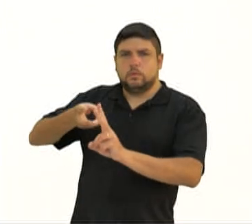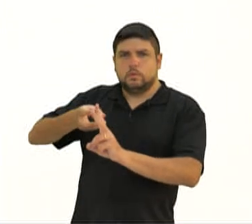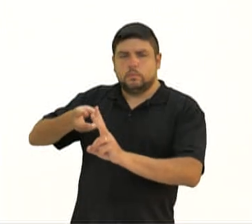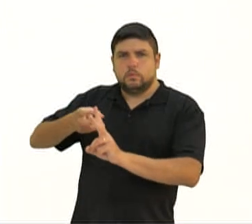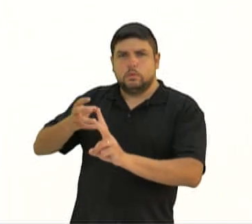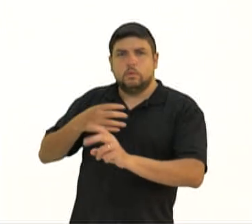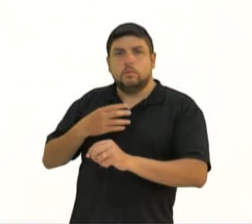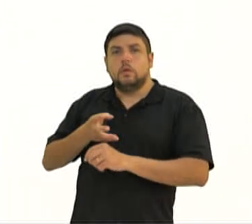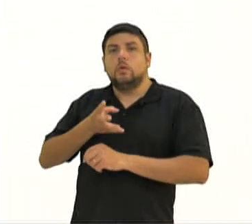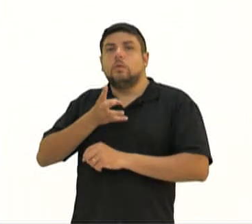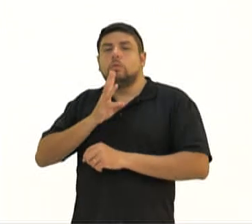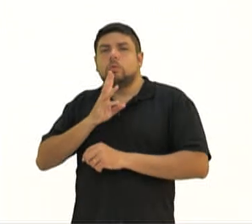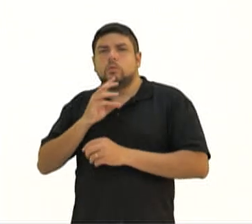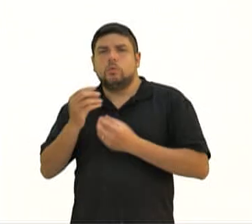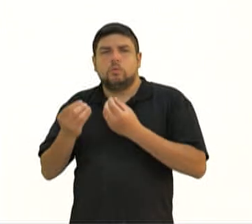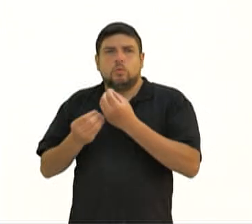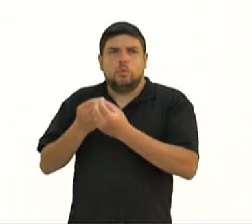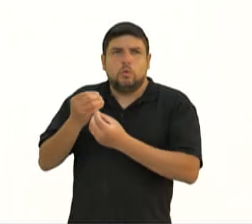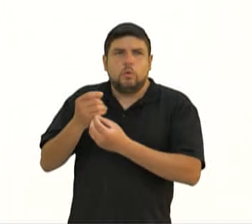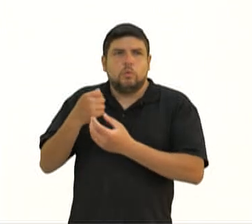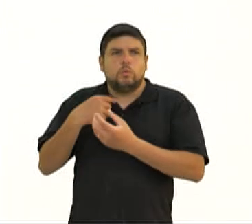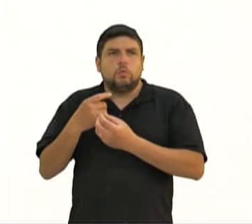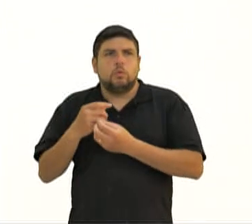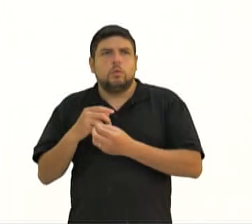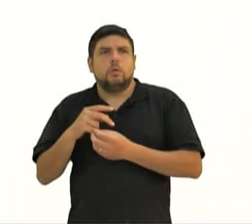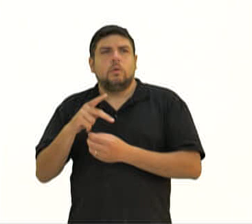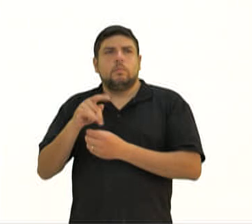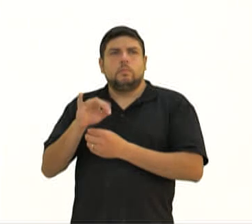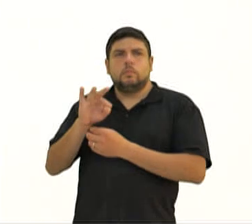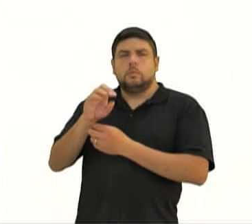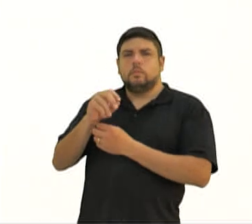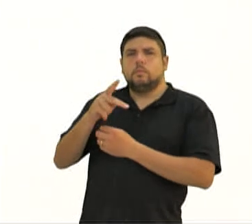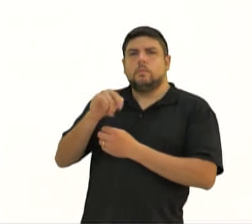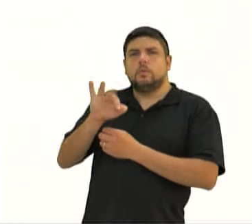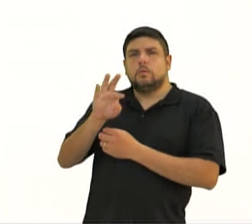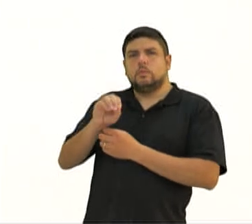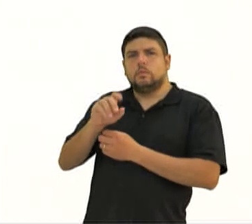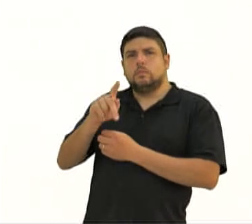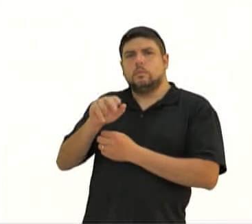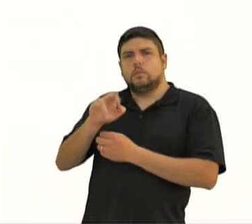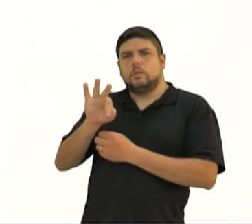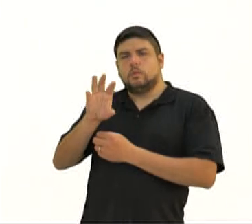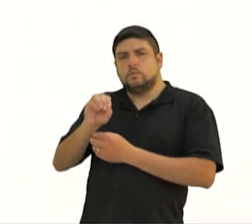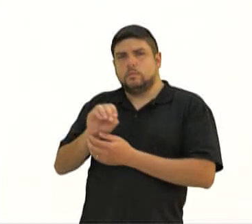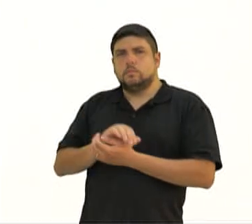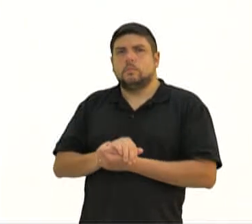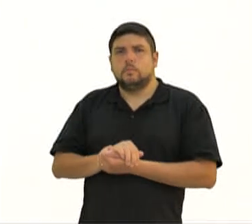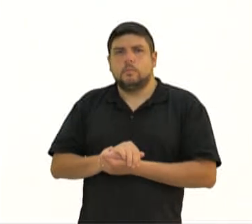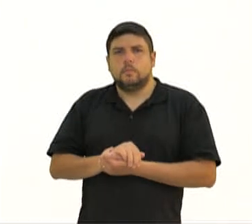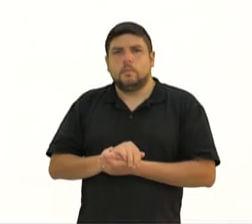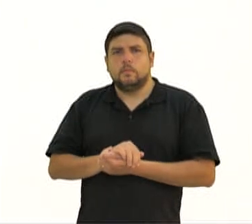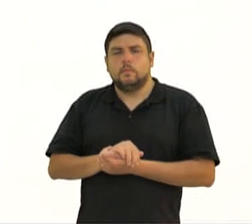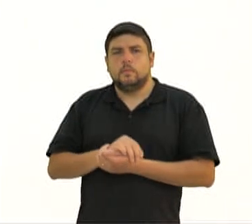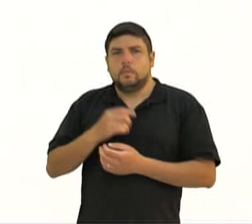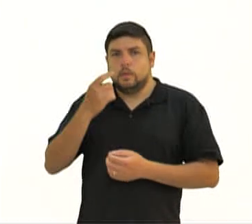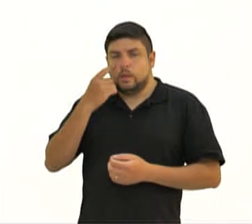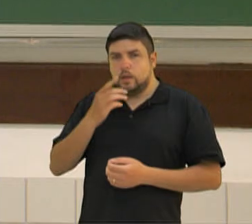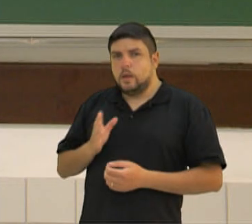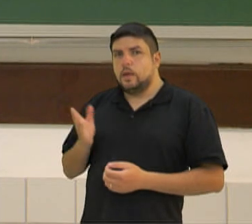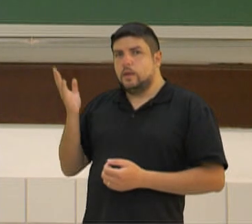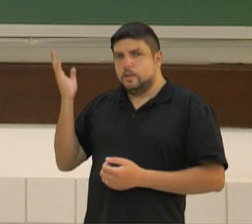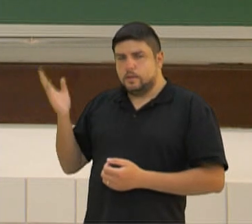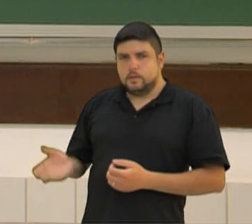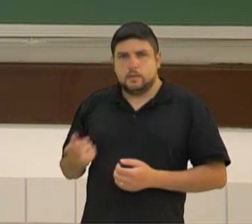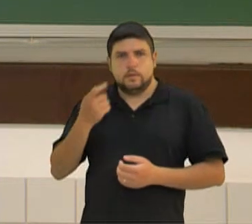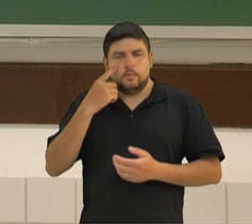como peito-partidas e índias muitas guerreiras. Aqui por trás dessa